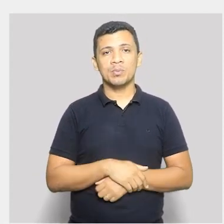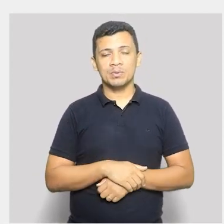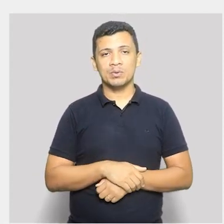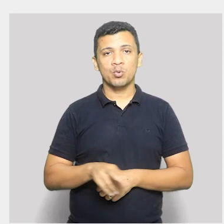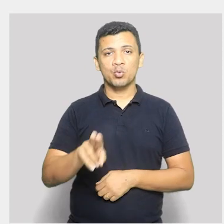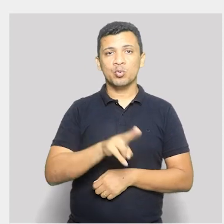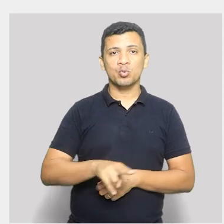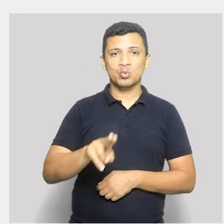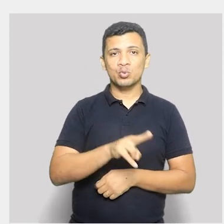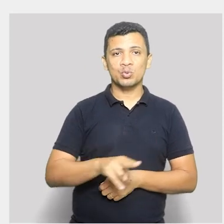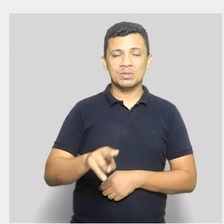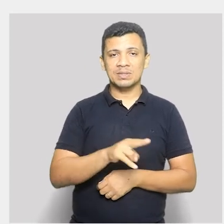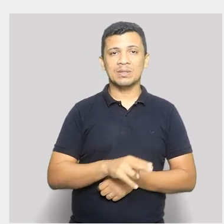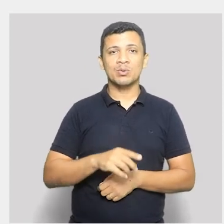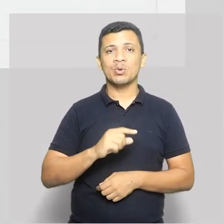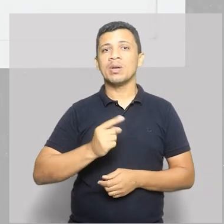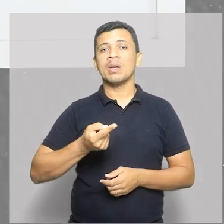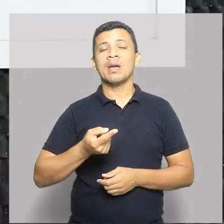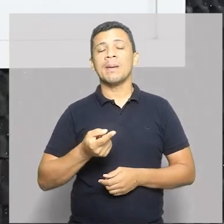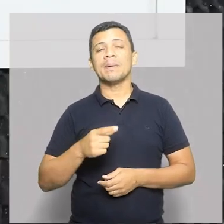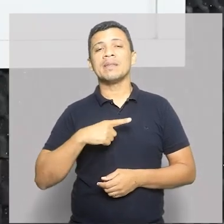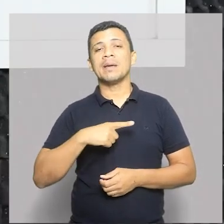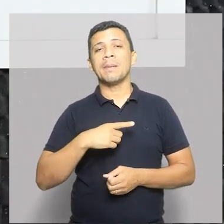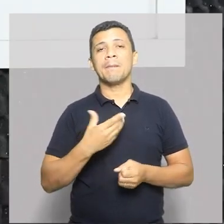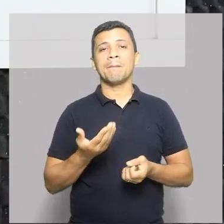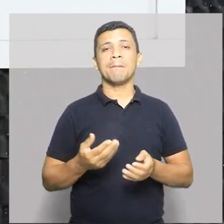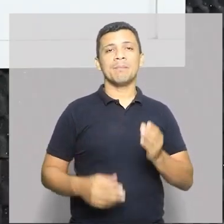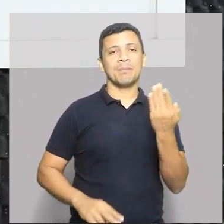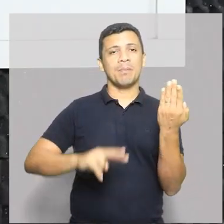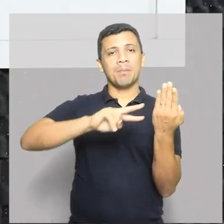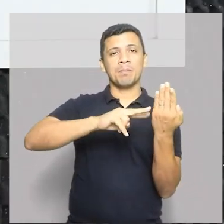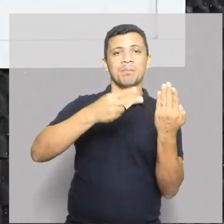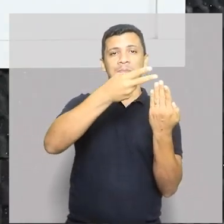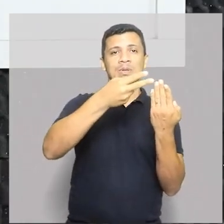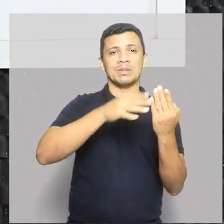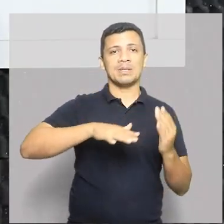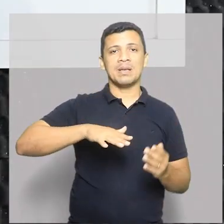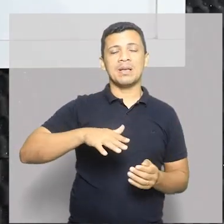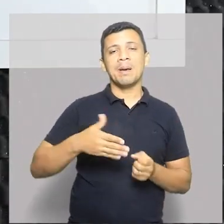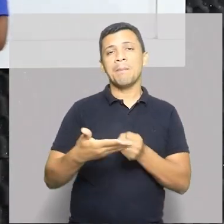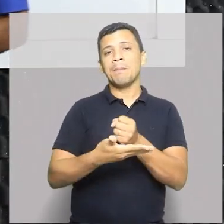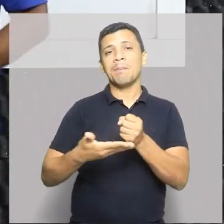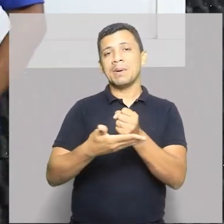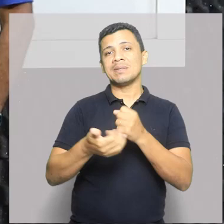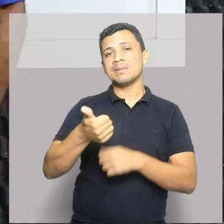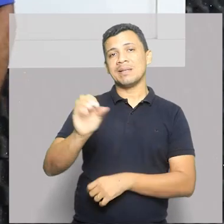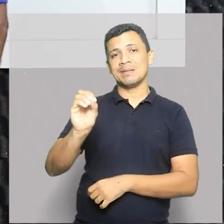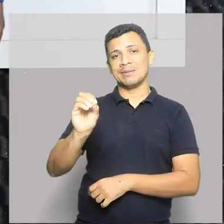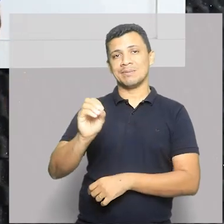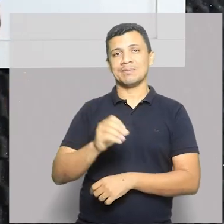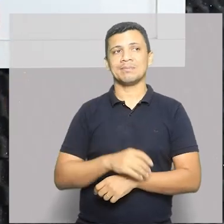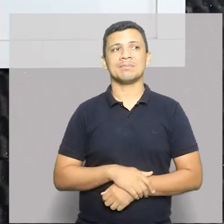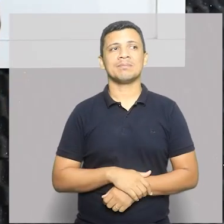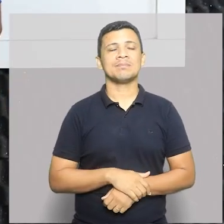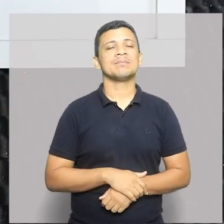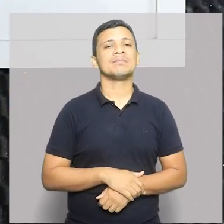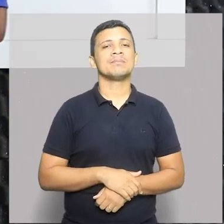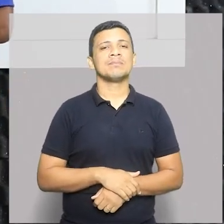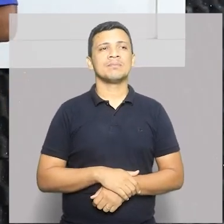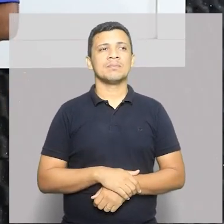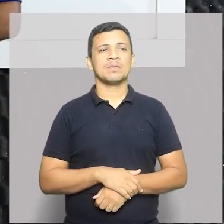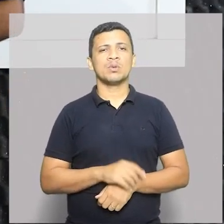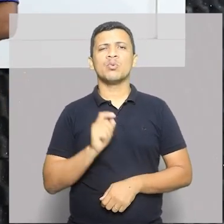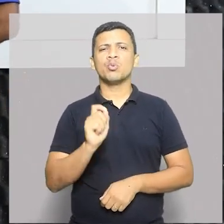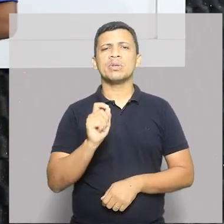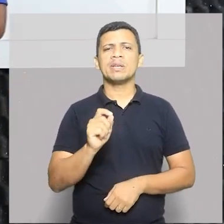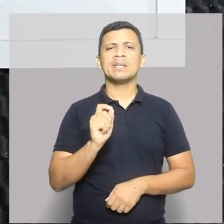notação científica, de base 10, potência de base 10. Aí bora lembrar rapidinho, ó, bora lá. O que é o